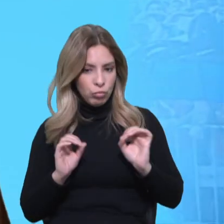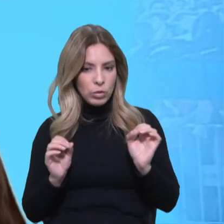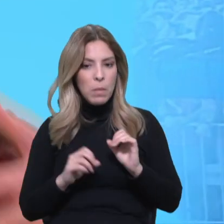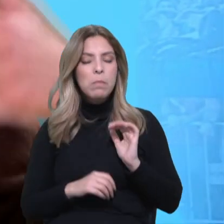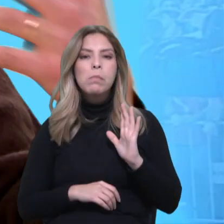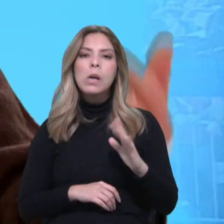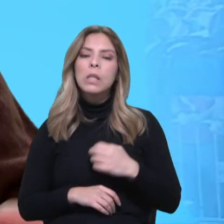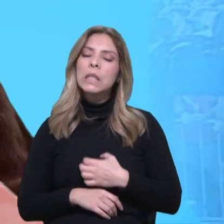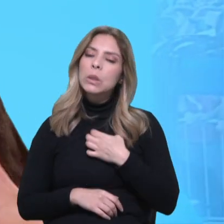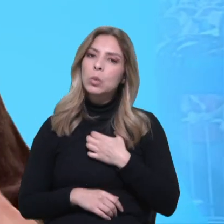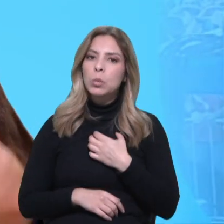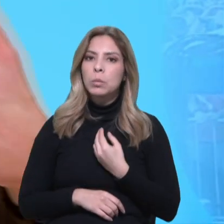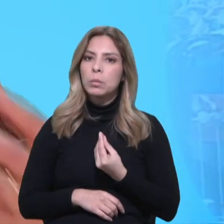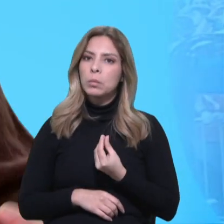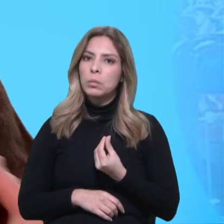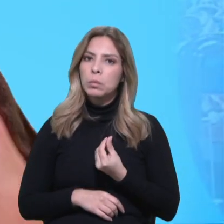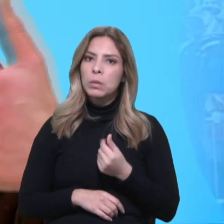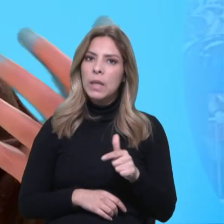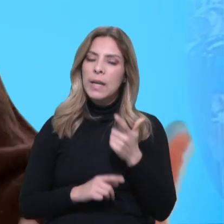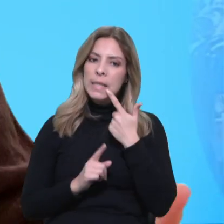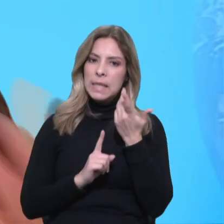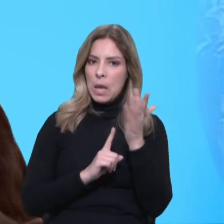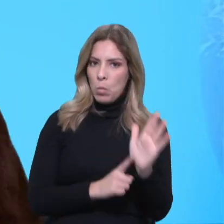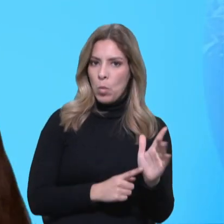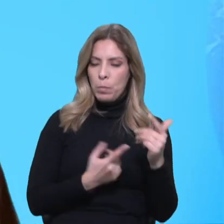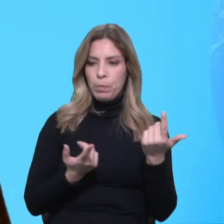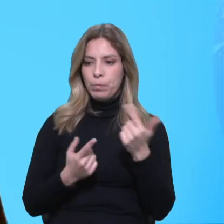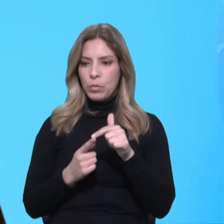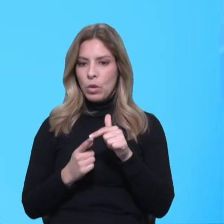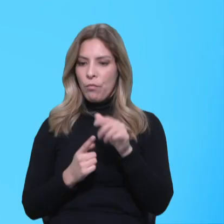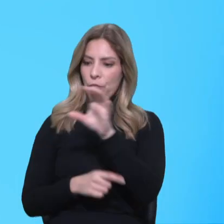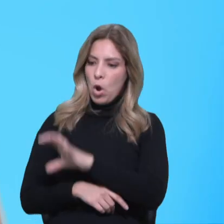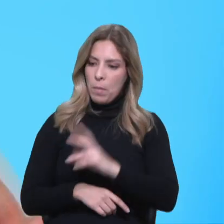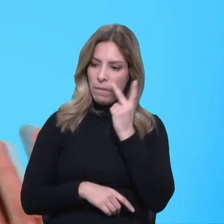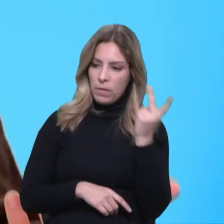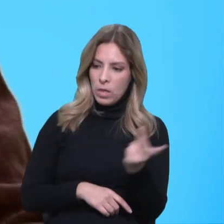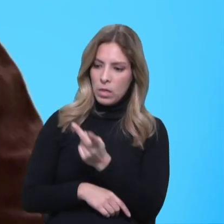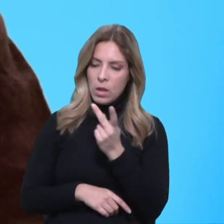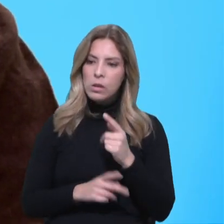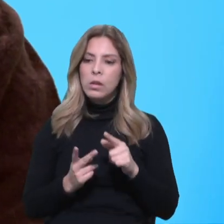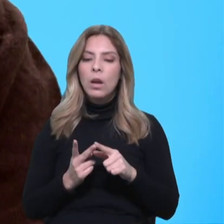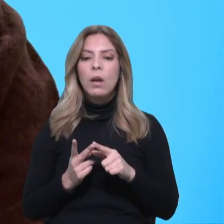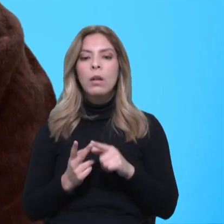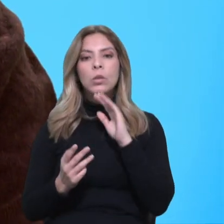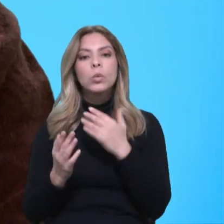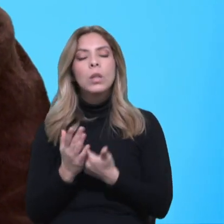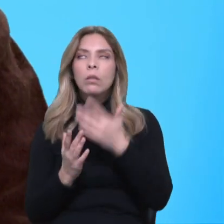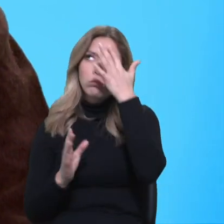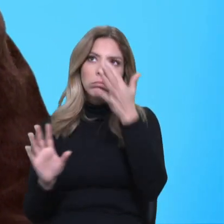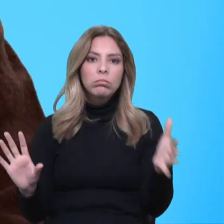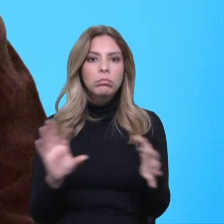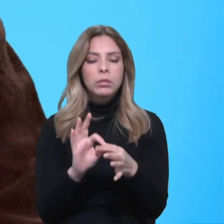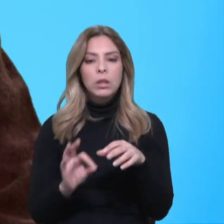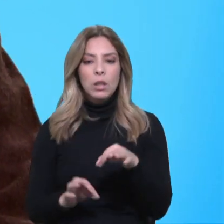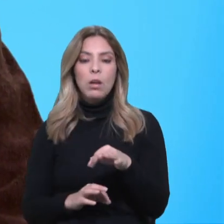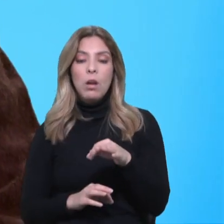que tem a ver com o exemplo, o estilo de vida. A ligação que depois eu fiz foi, ok, se o apóstolo Paulo